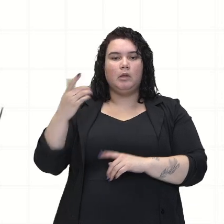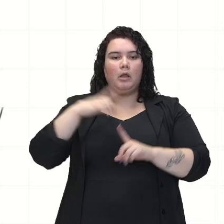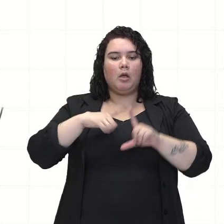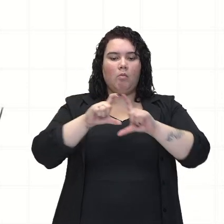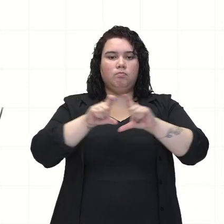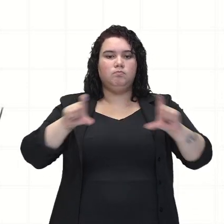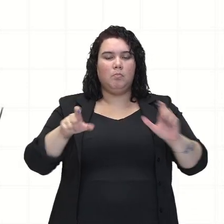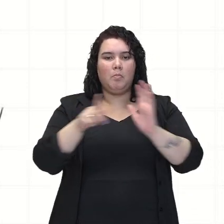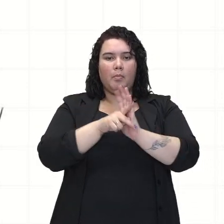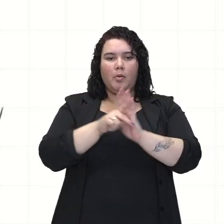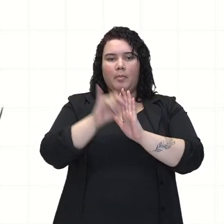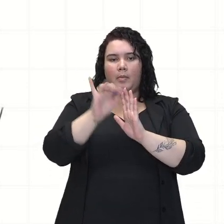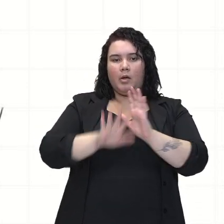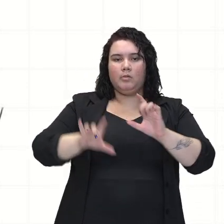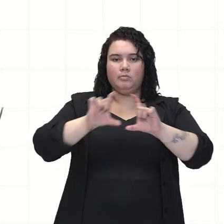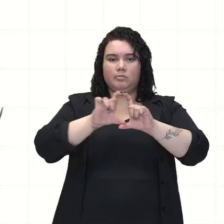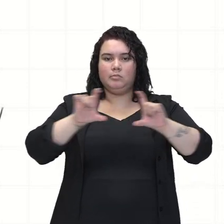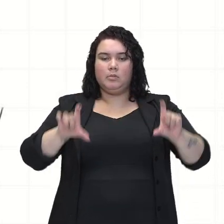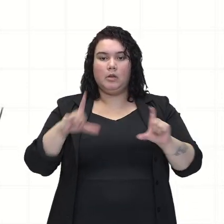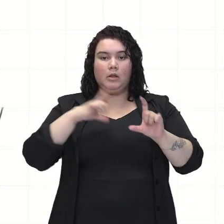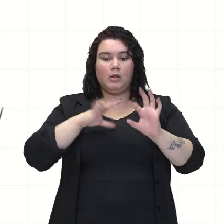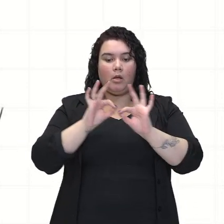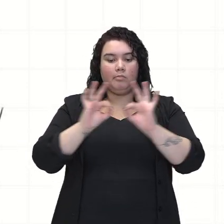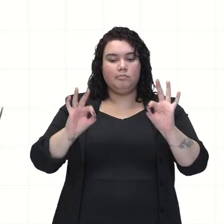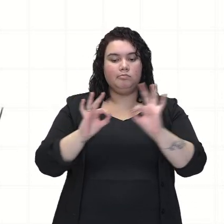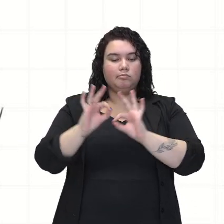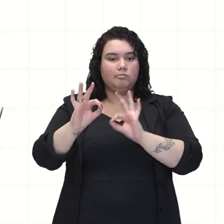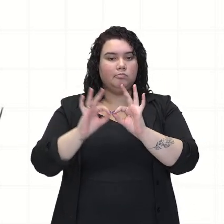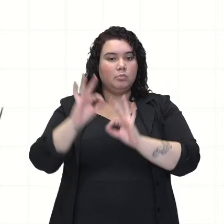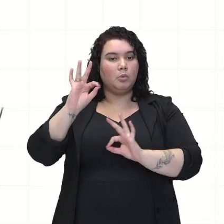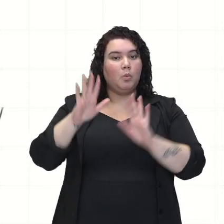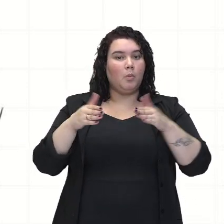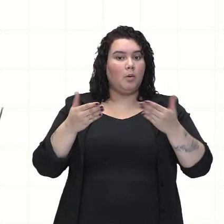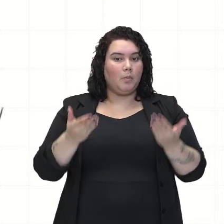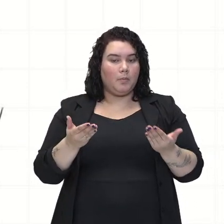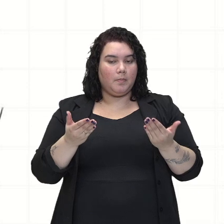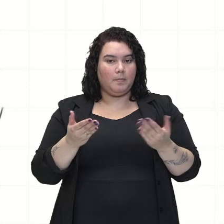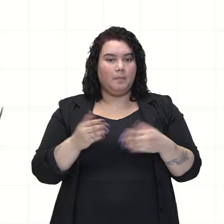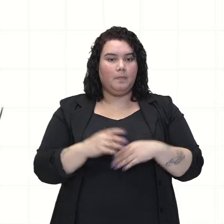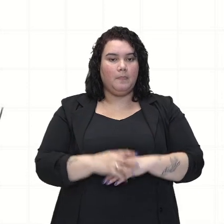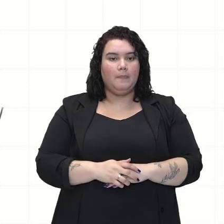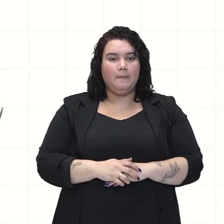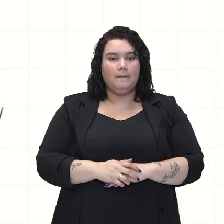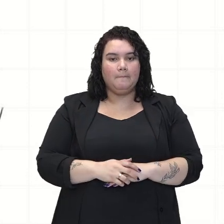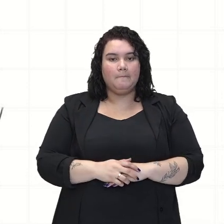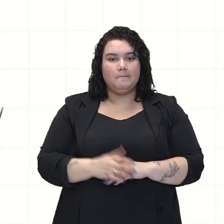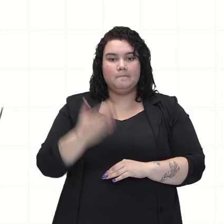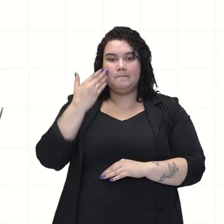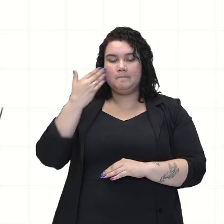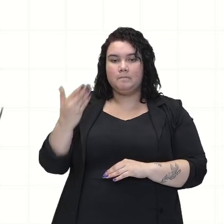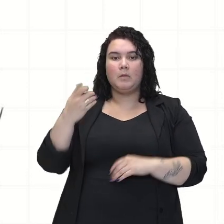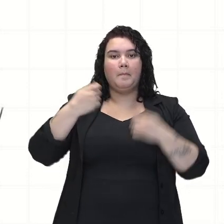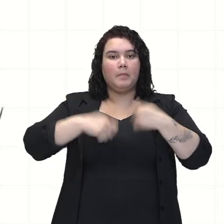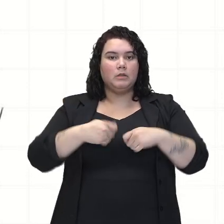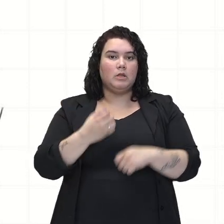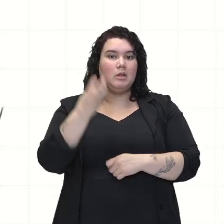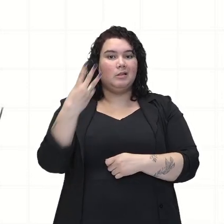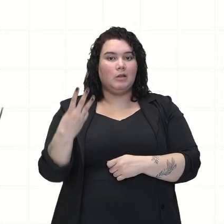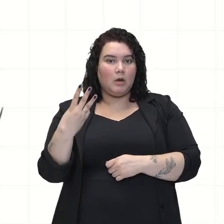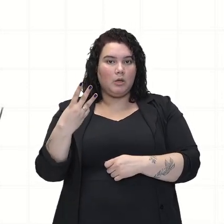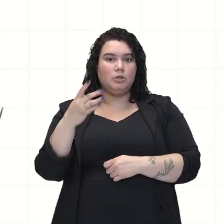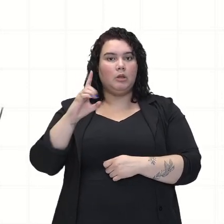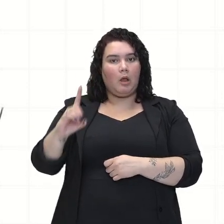de um paralelepípedo retângulo com as seguintes dimensões. Tá? Então, tem que ter 3 dimensões.